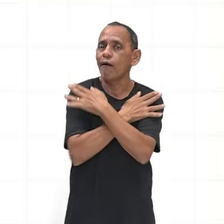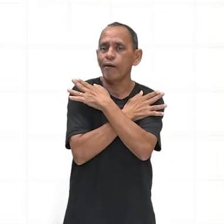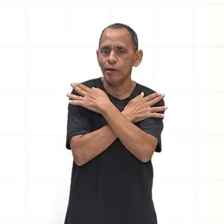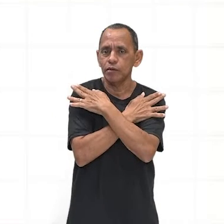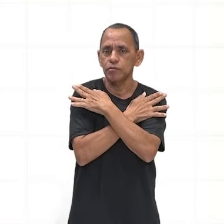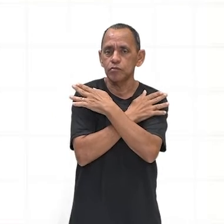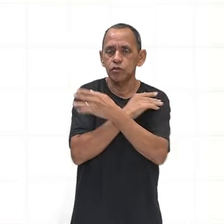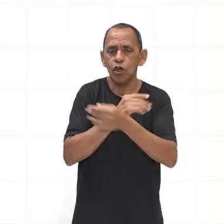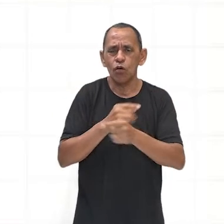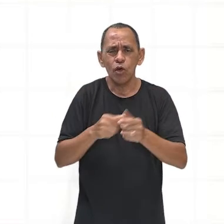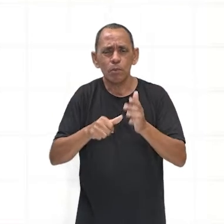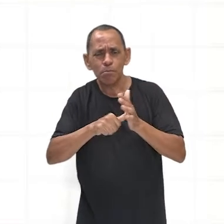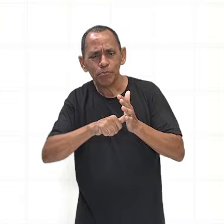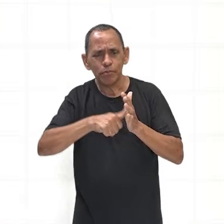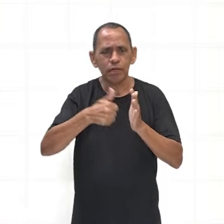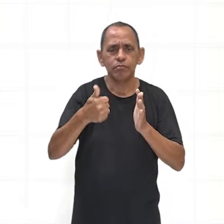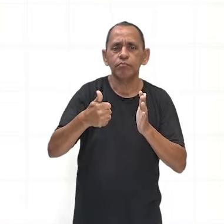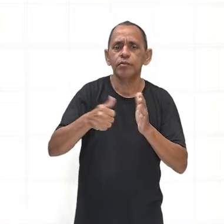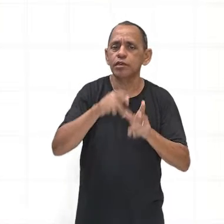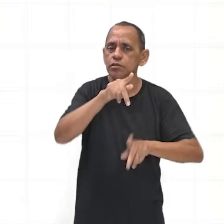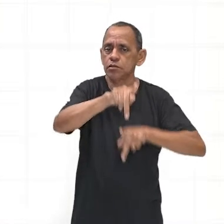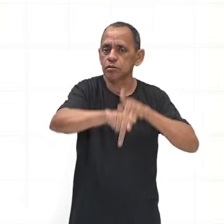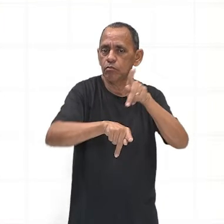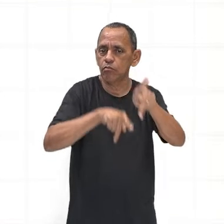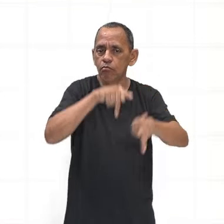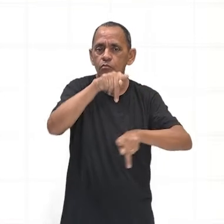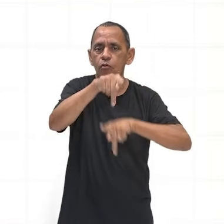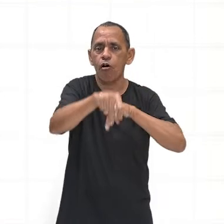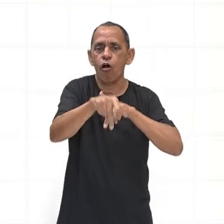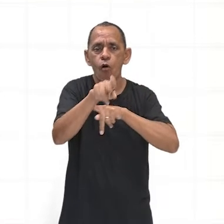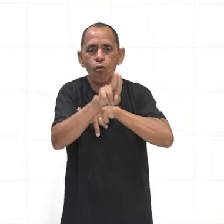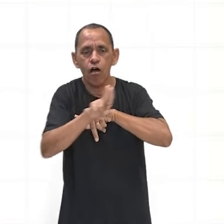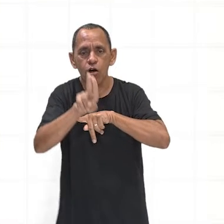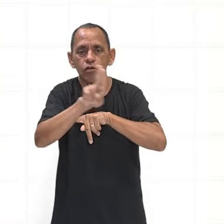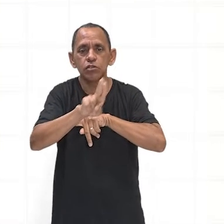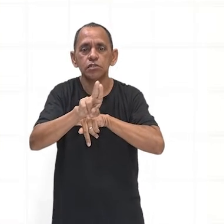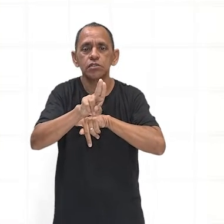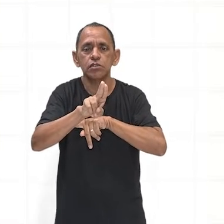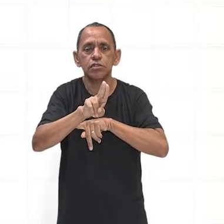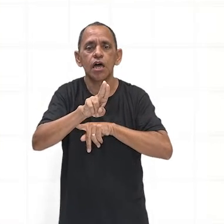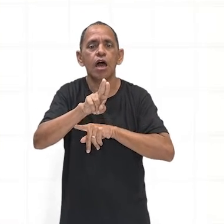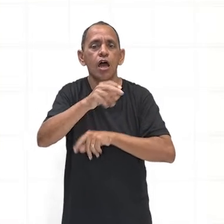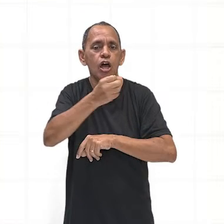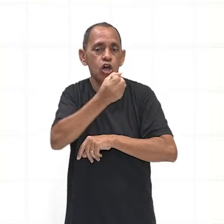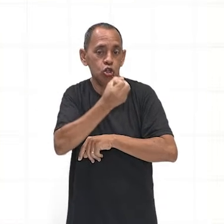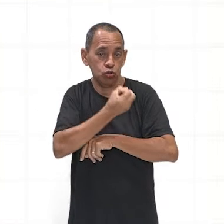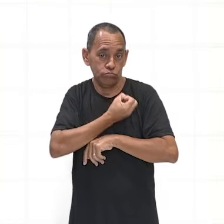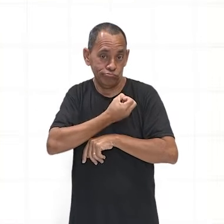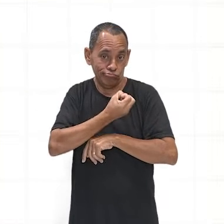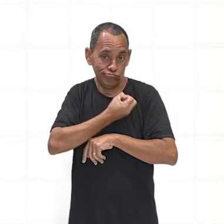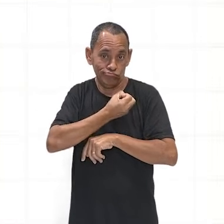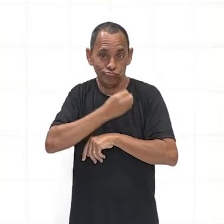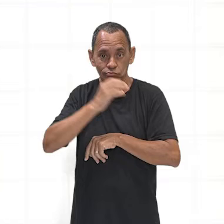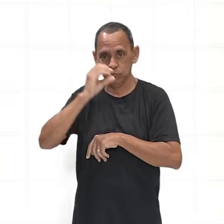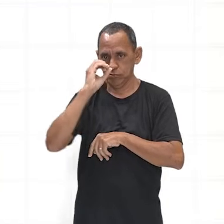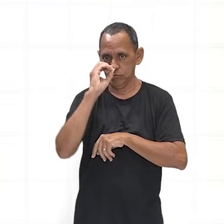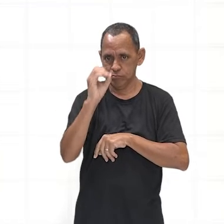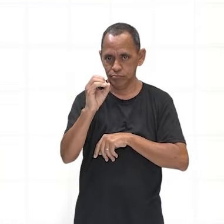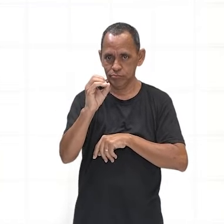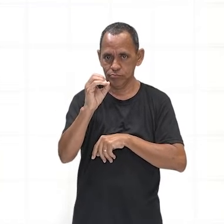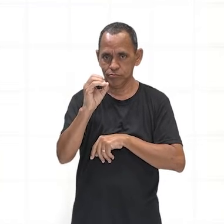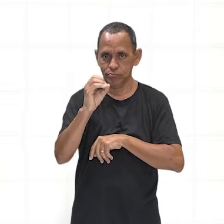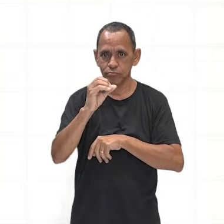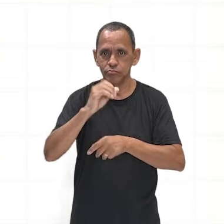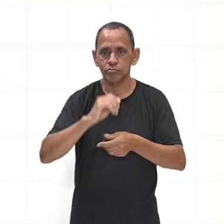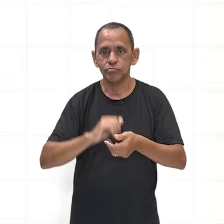um dos primeiros povos a usar o número 0, tá? Então, enquanto outros povos